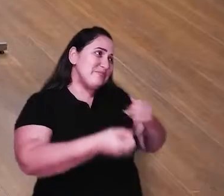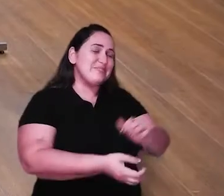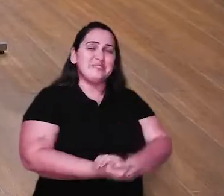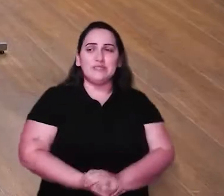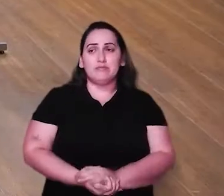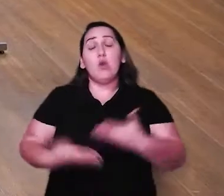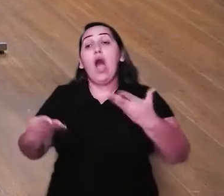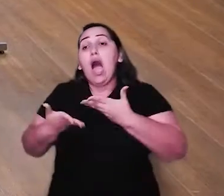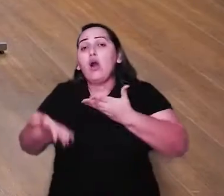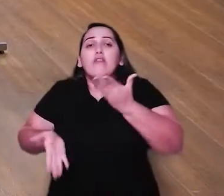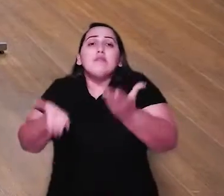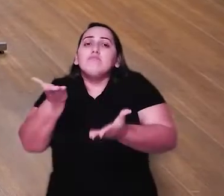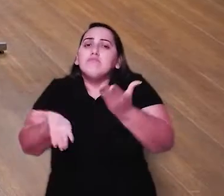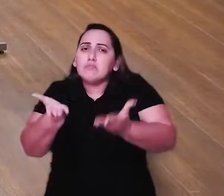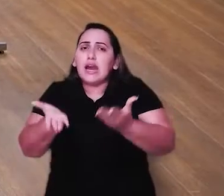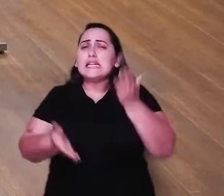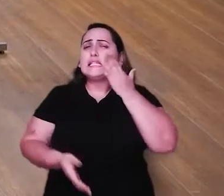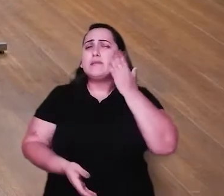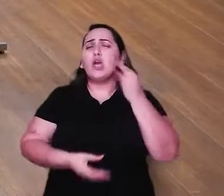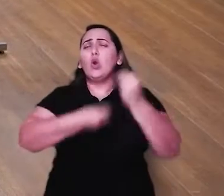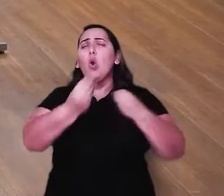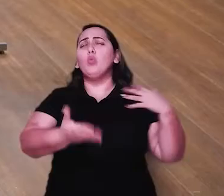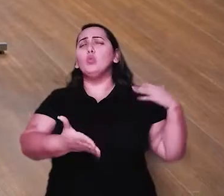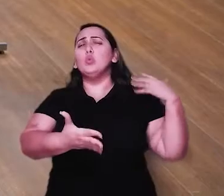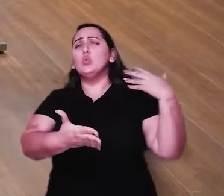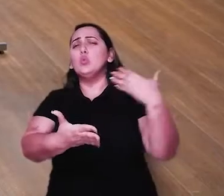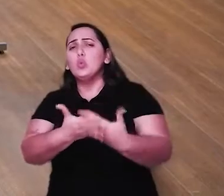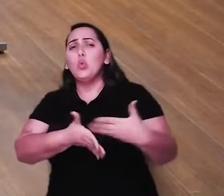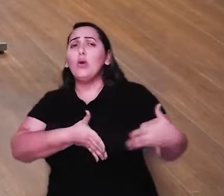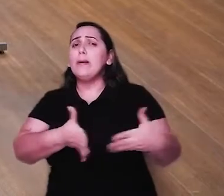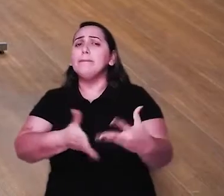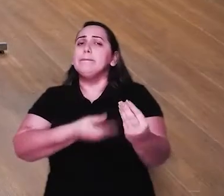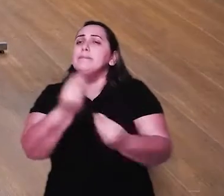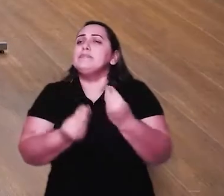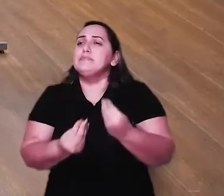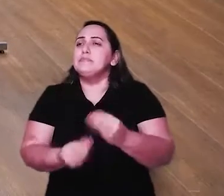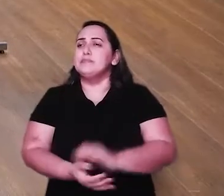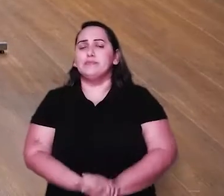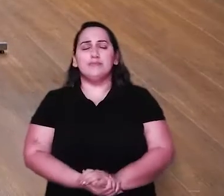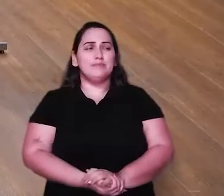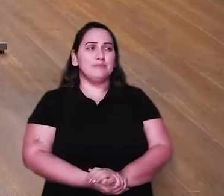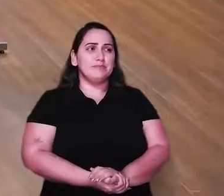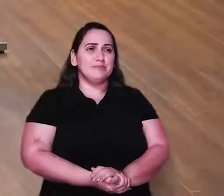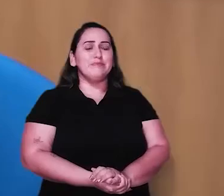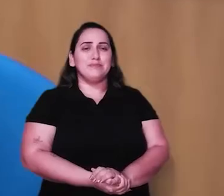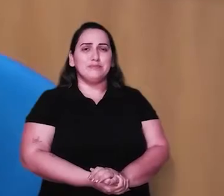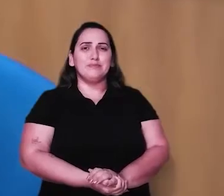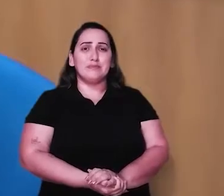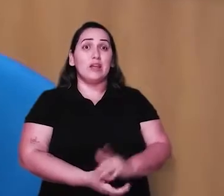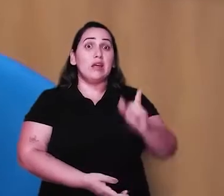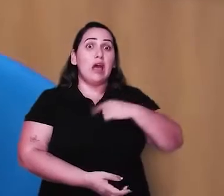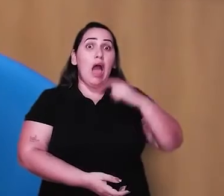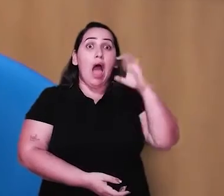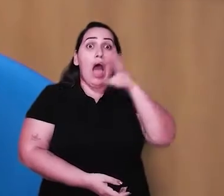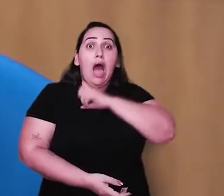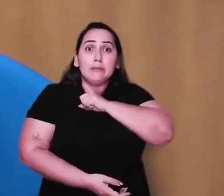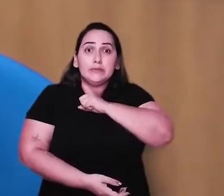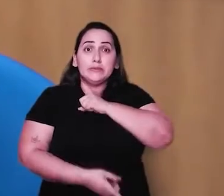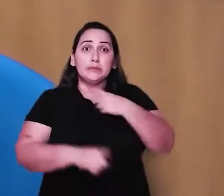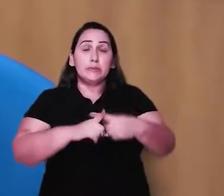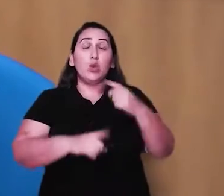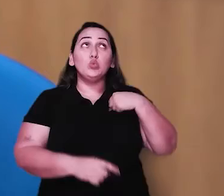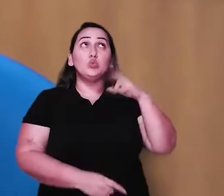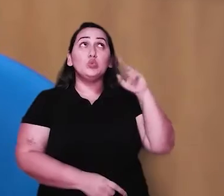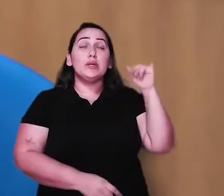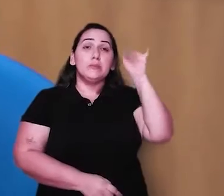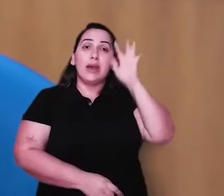Doutora Adriana, vamos começar fazendo um balanço desses últimos anos, como é que foi essa caminhada nesses biênios? Passaram muito rápido. Eu